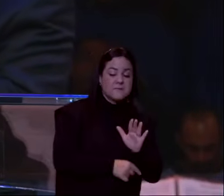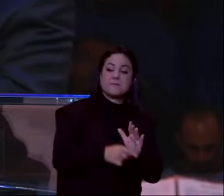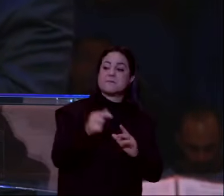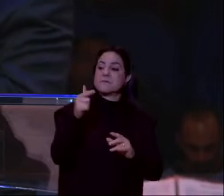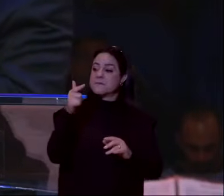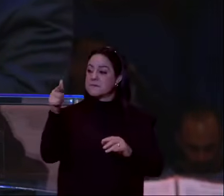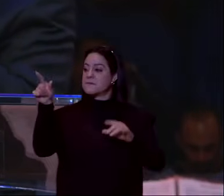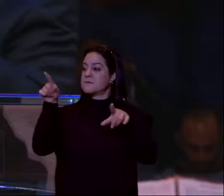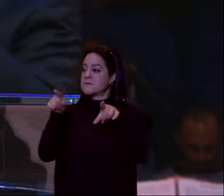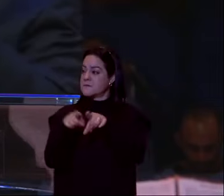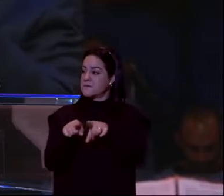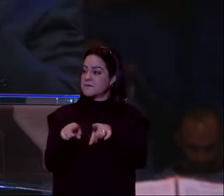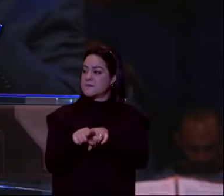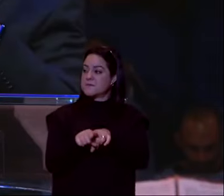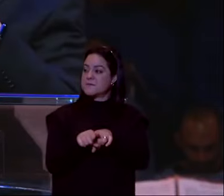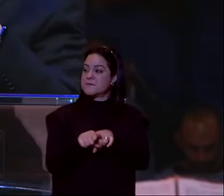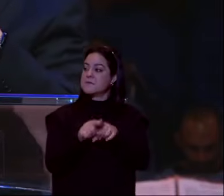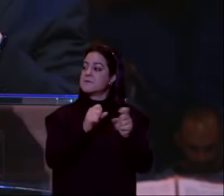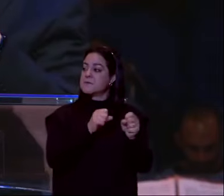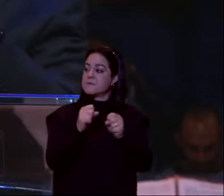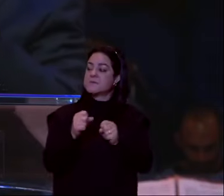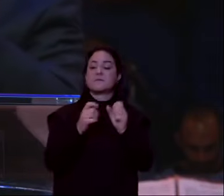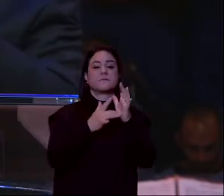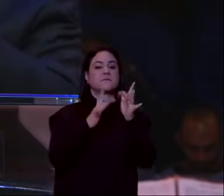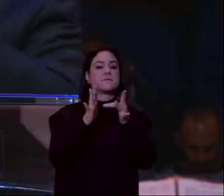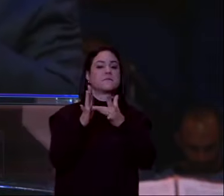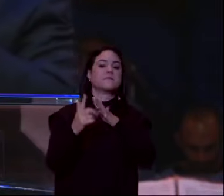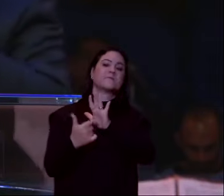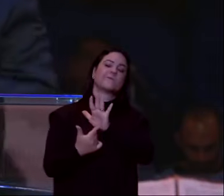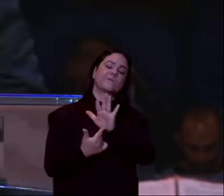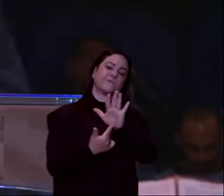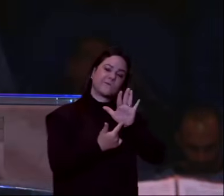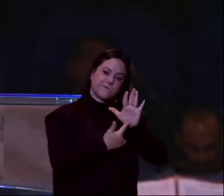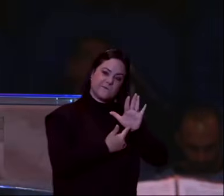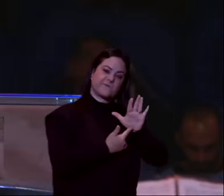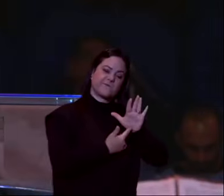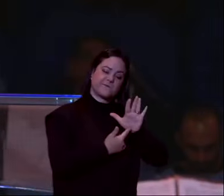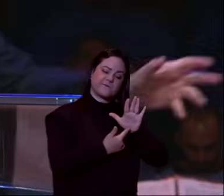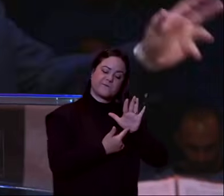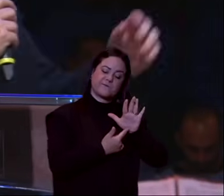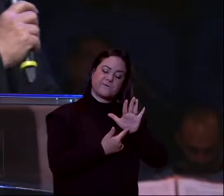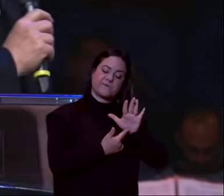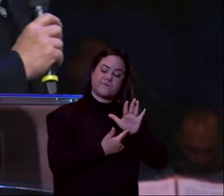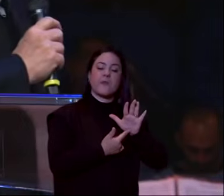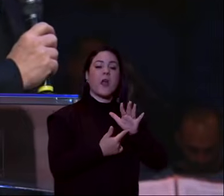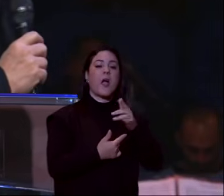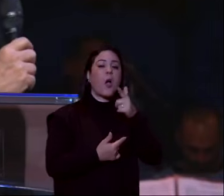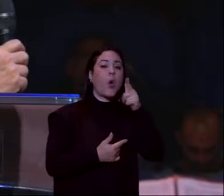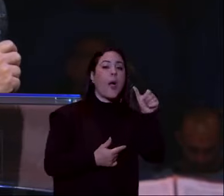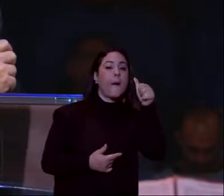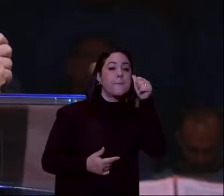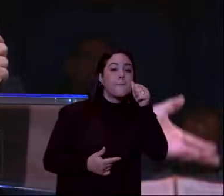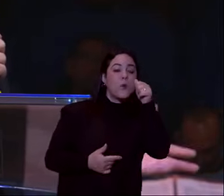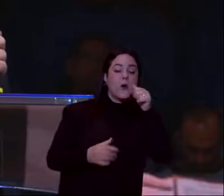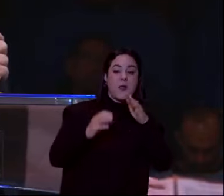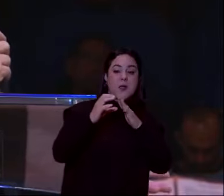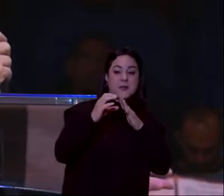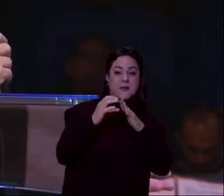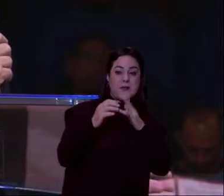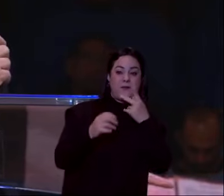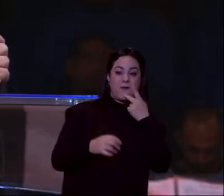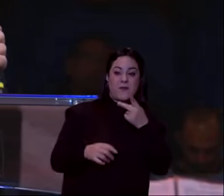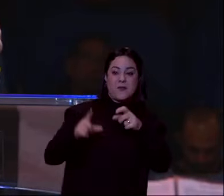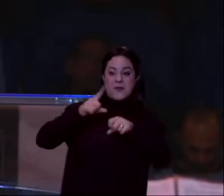outros, o poder de Jesus se revela. Aí uma outra senhora na célula começou a falar naquele momento